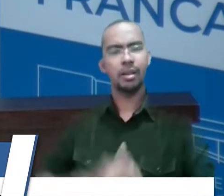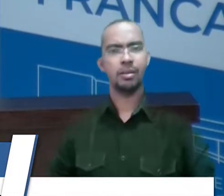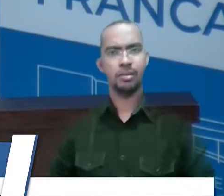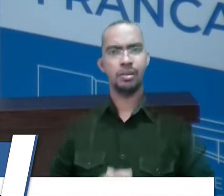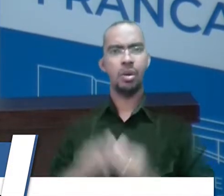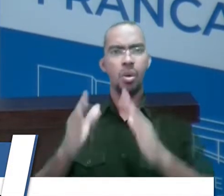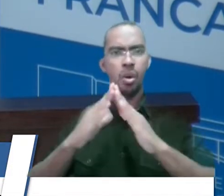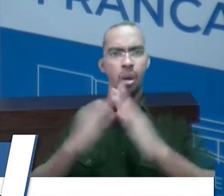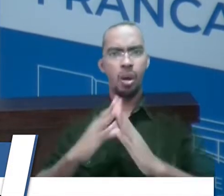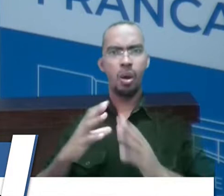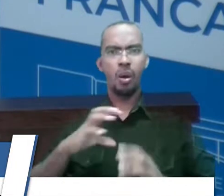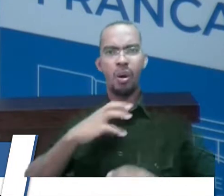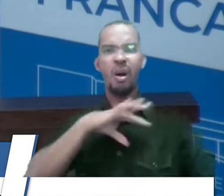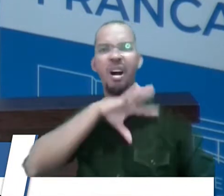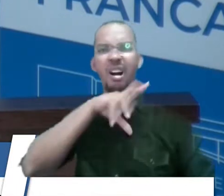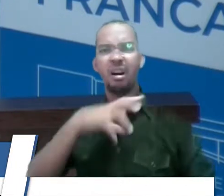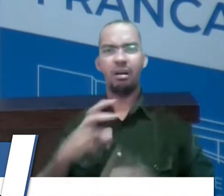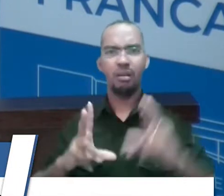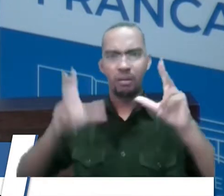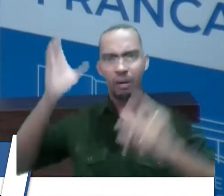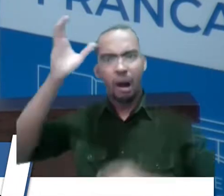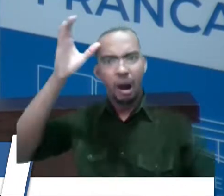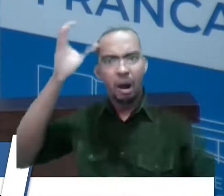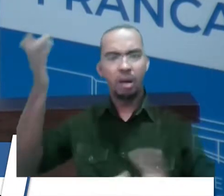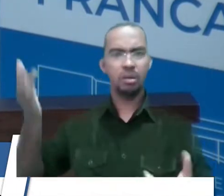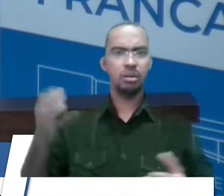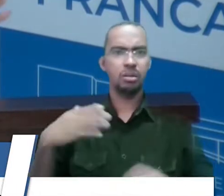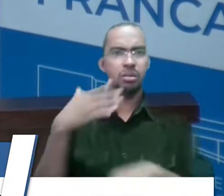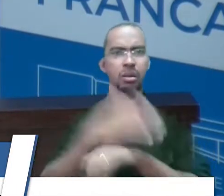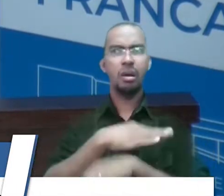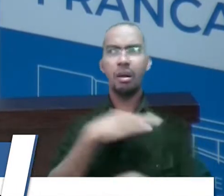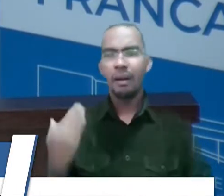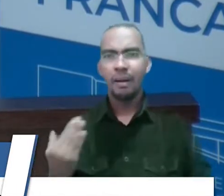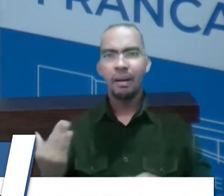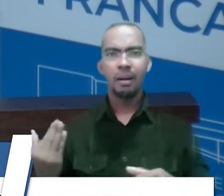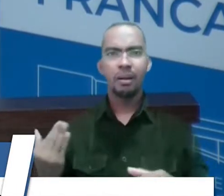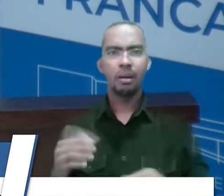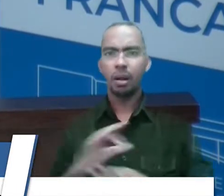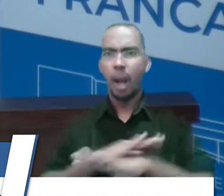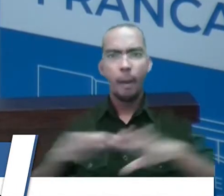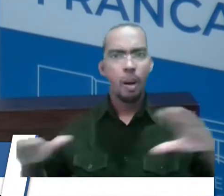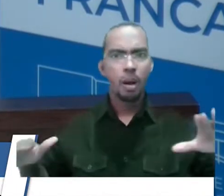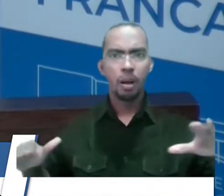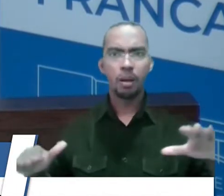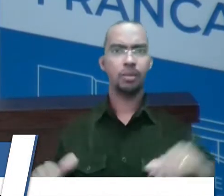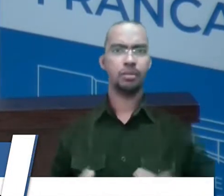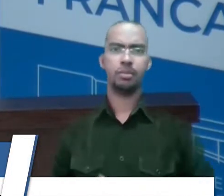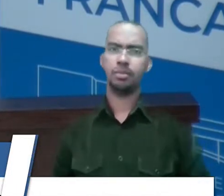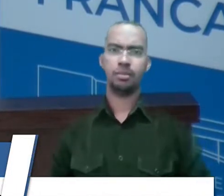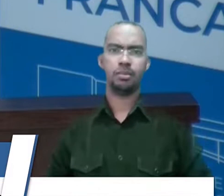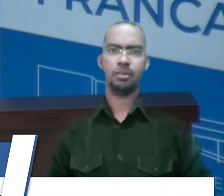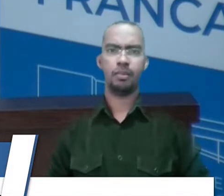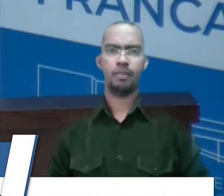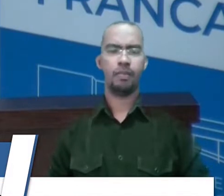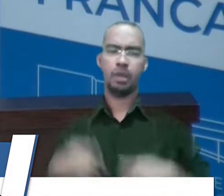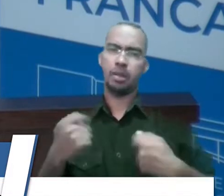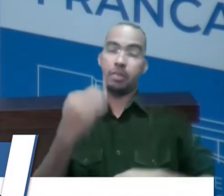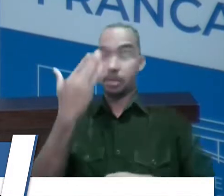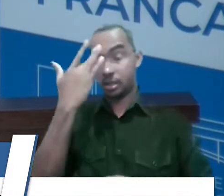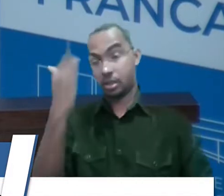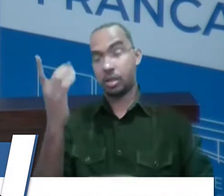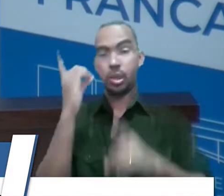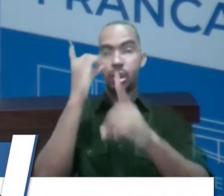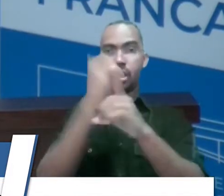monstro? De repente, os bichos entram lá, eles matam, pronto, acabou. Então, não deveria ter o atendimento da Unifran,